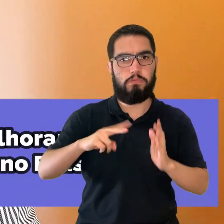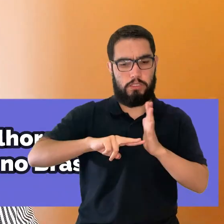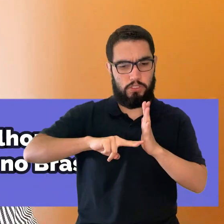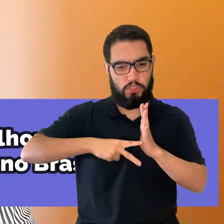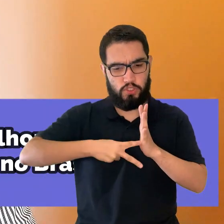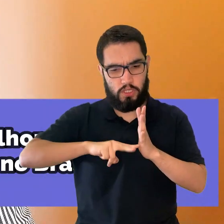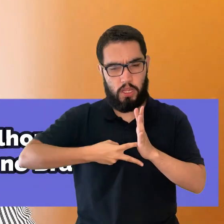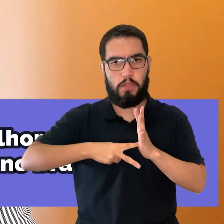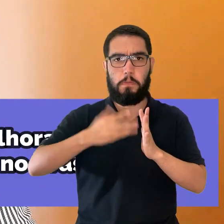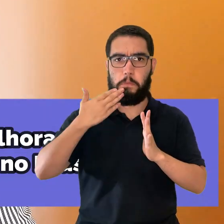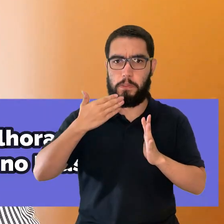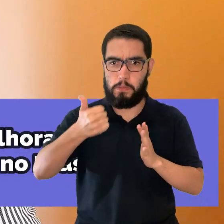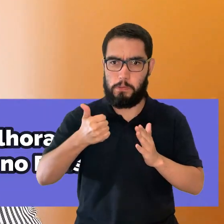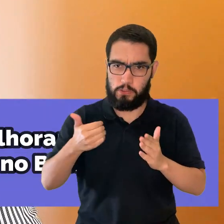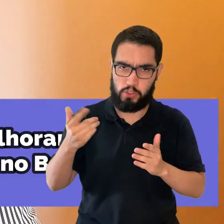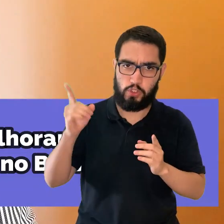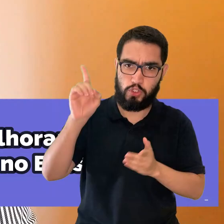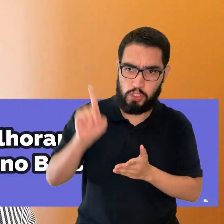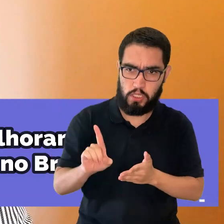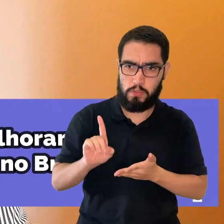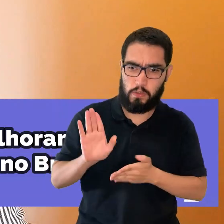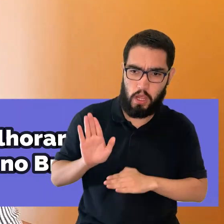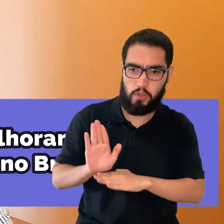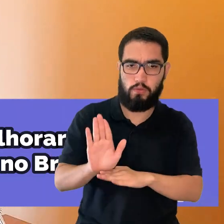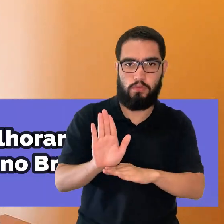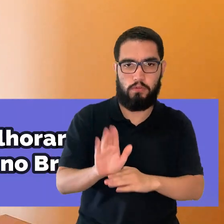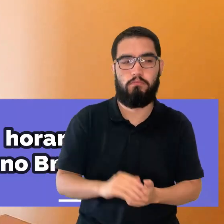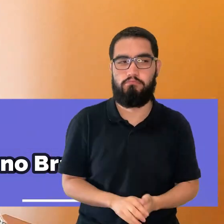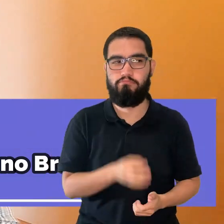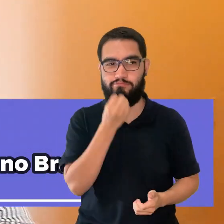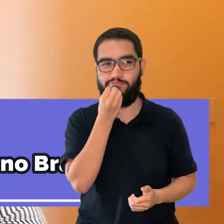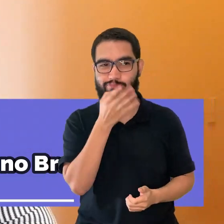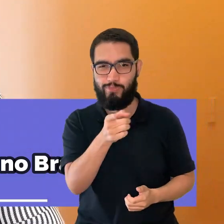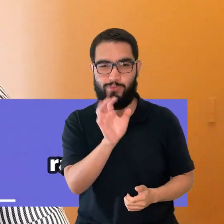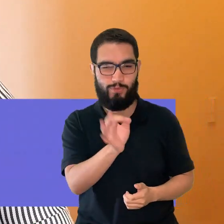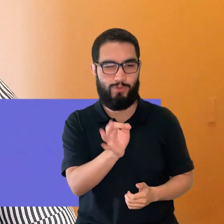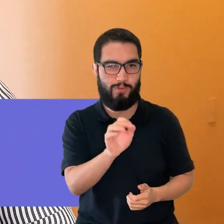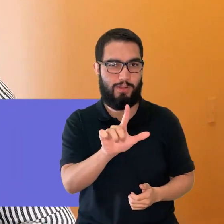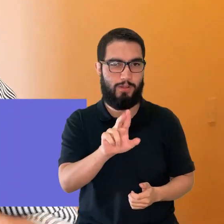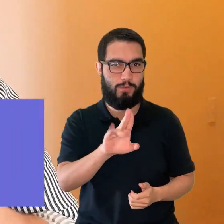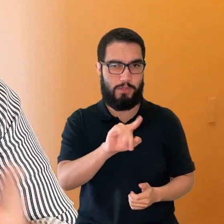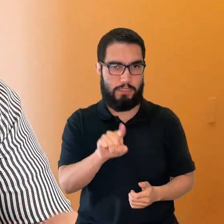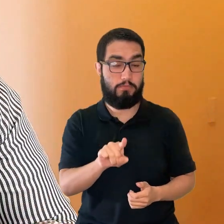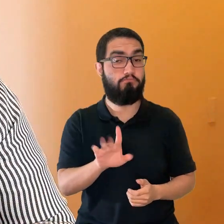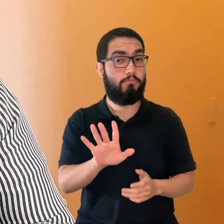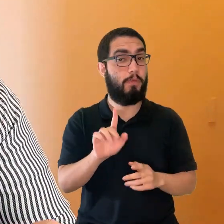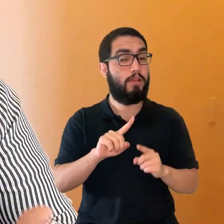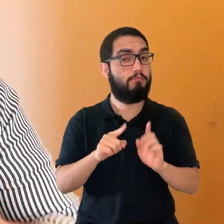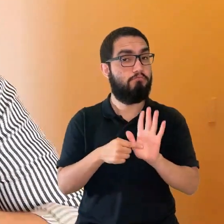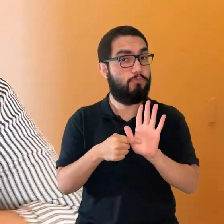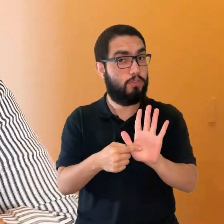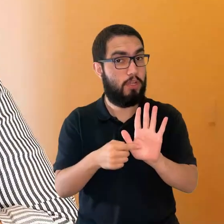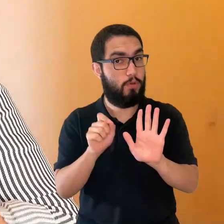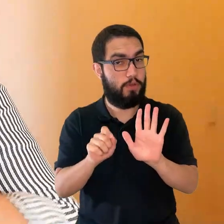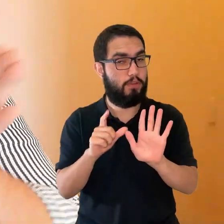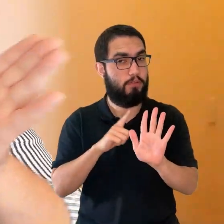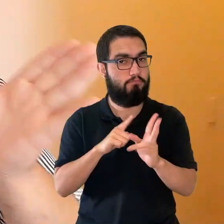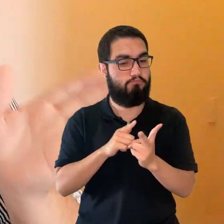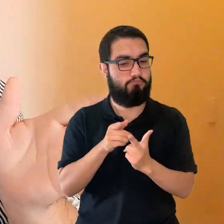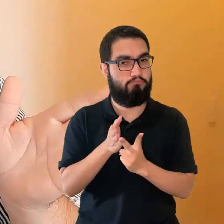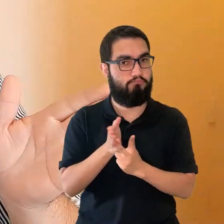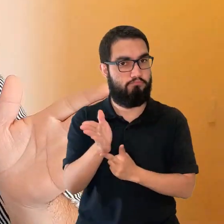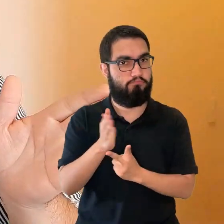que busque a melhoria nesses direitos? Boa pergunta, Luiz. O que nós temos para destacar aqui é que são